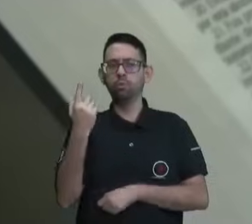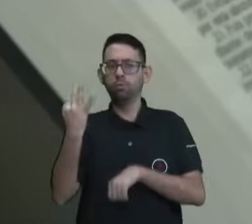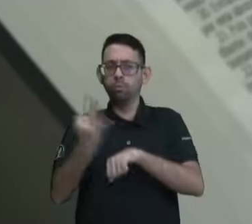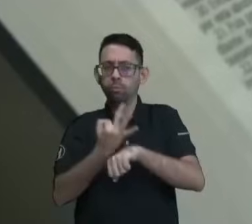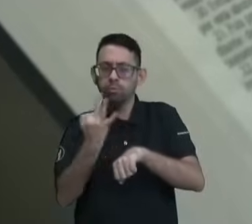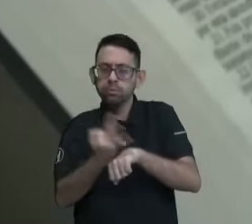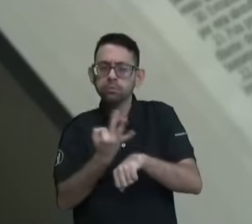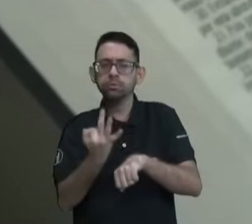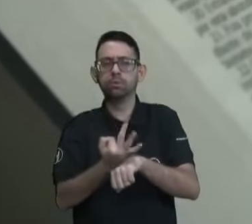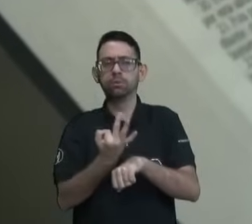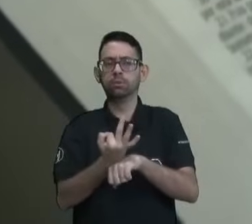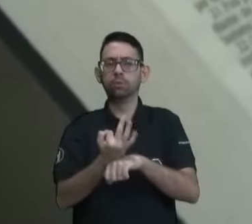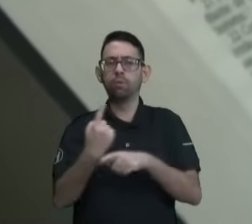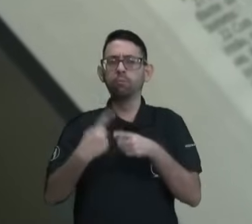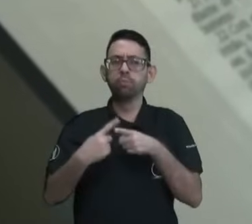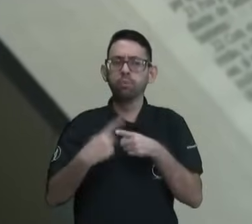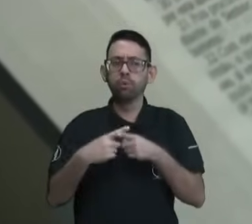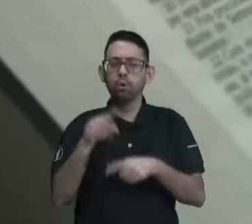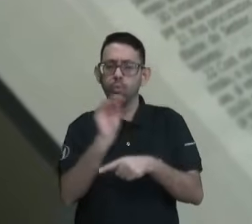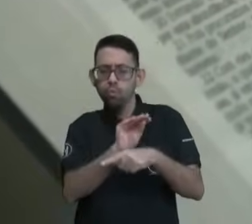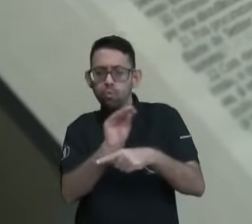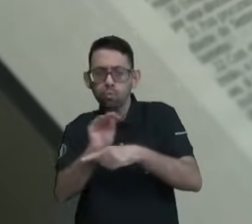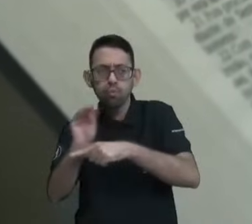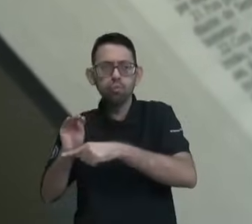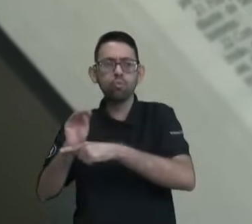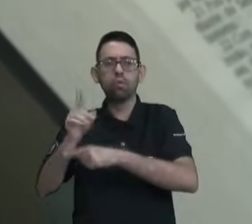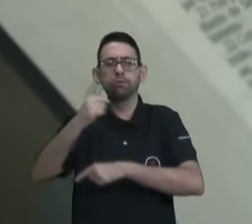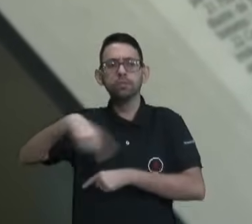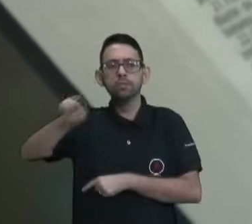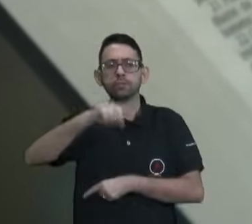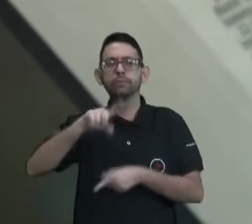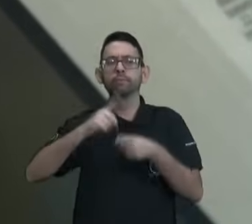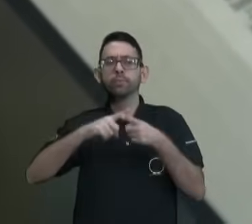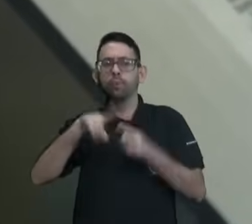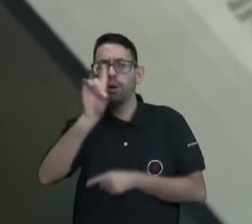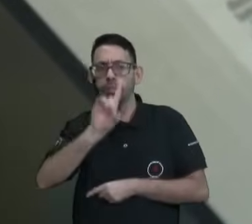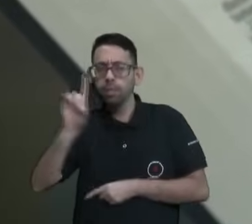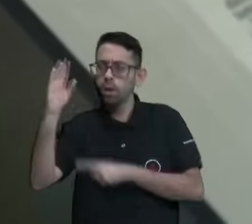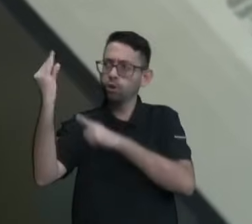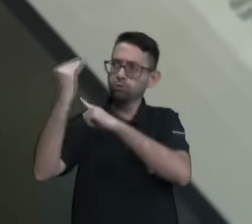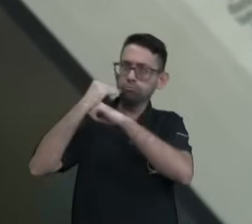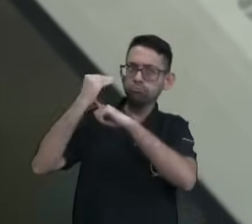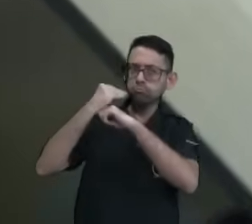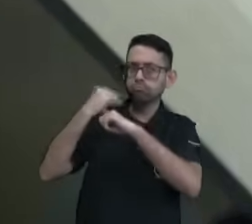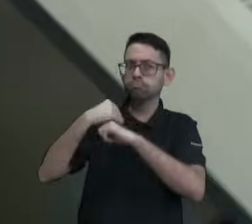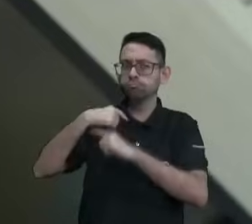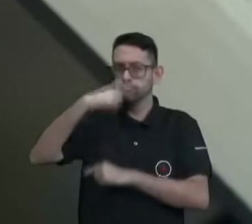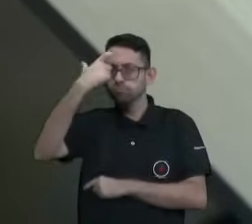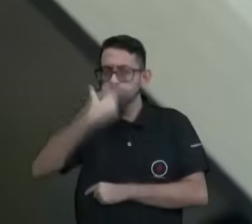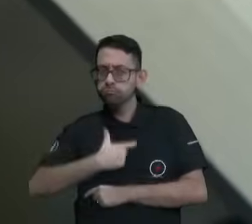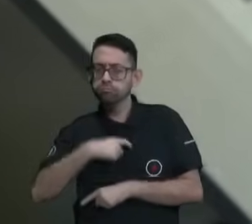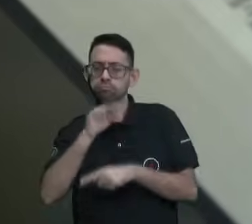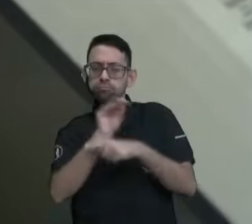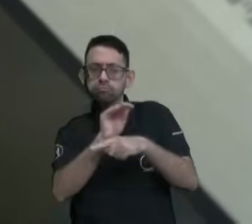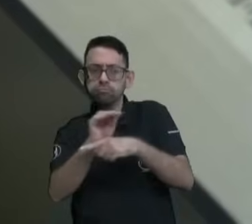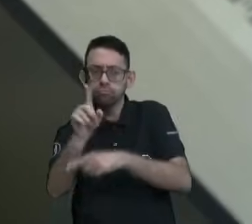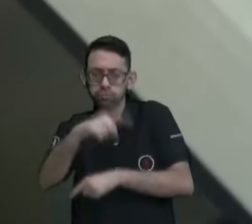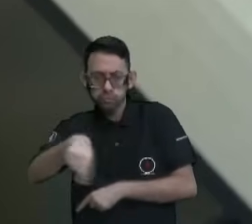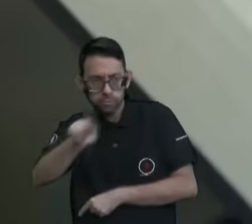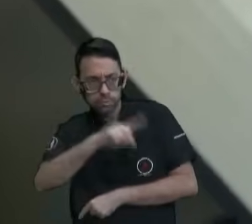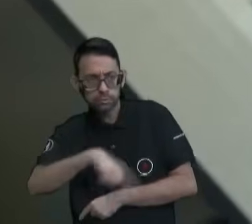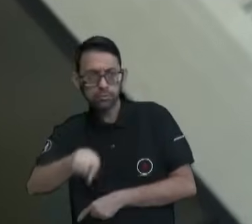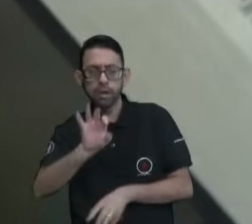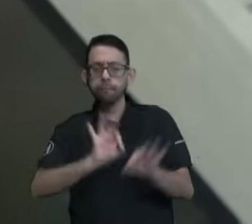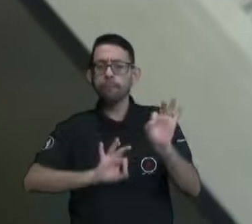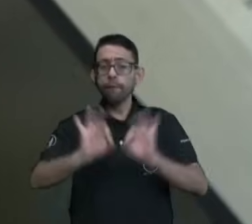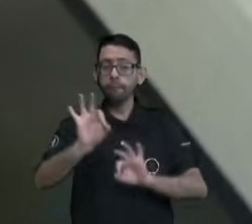ainda porque estou Zeloso de vós com o zelo de Deus porque vos tenho preparado para vos apresentar como uma virgem pura